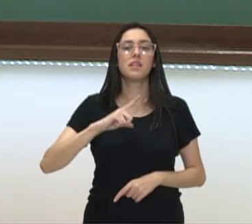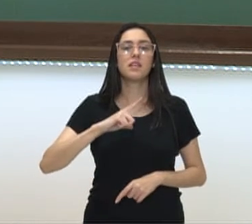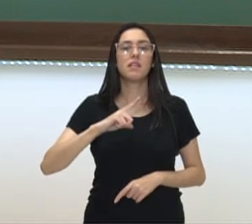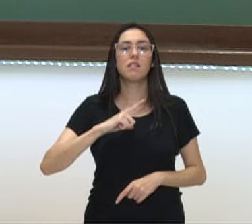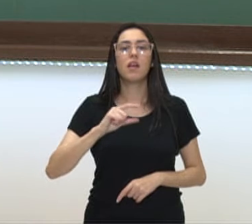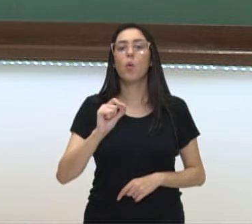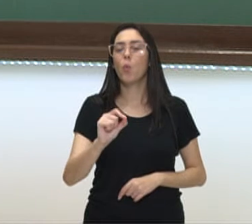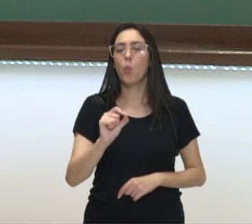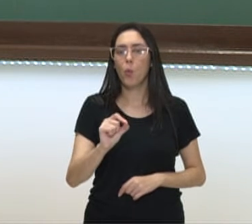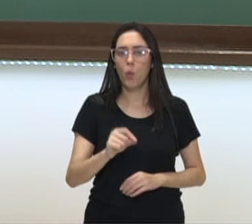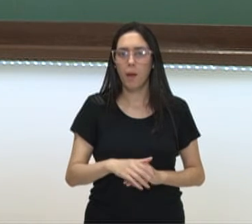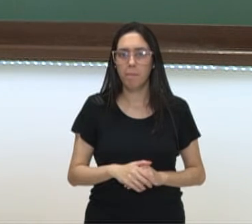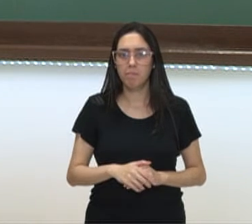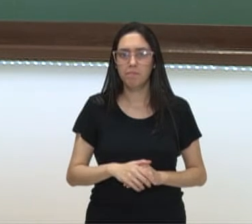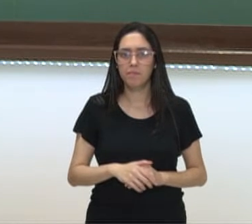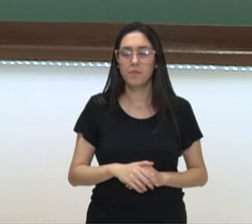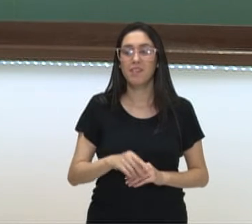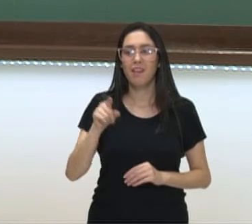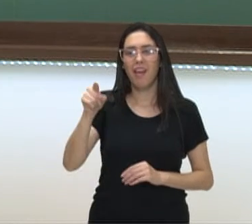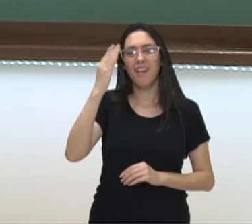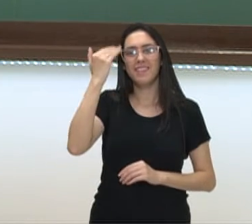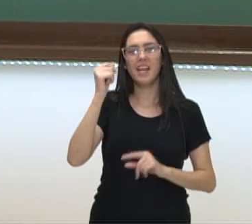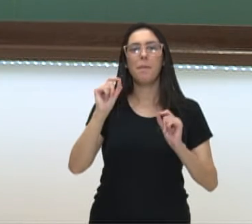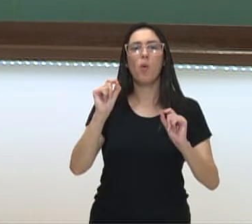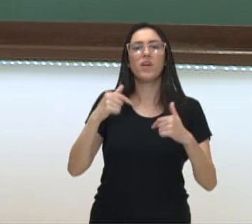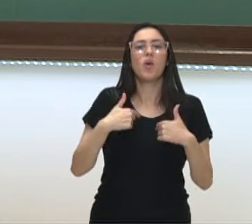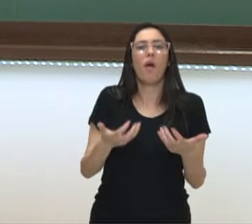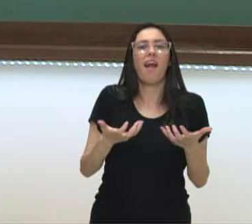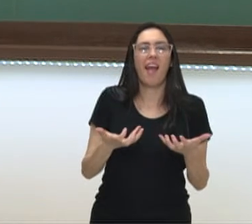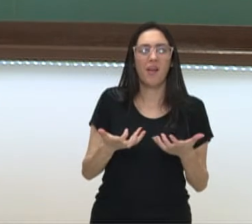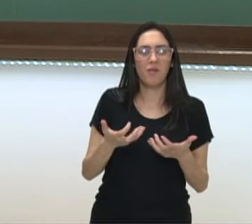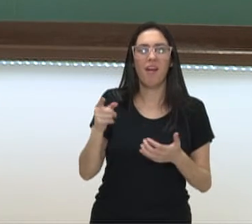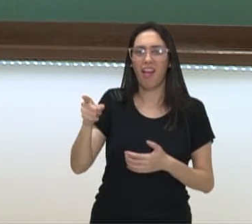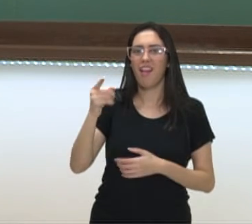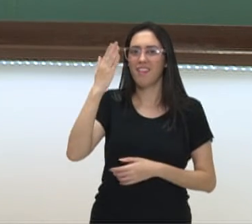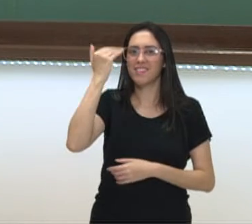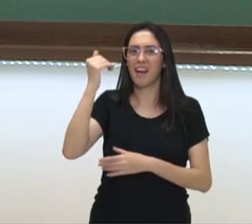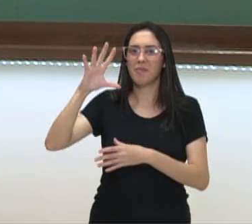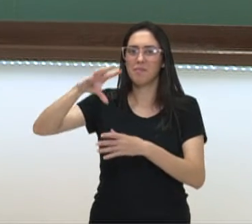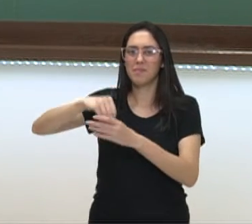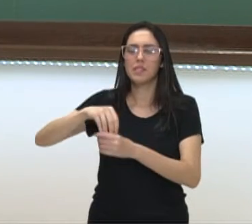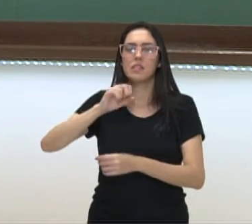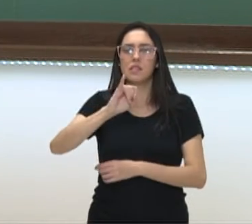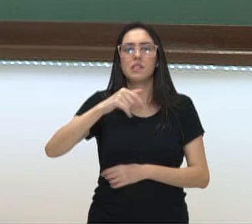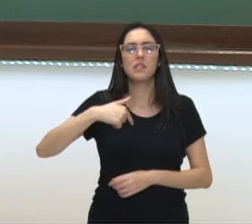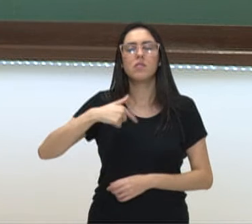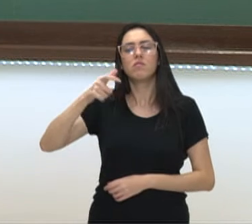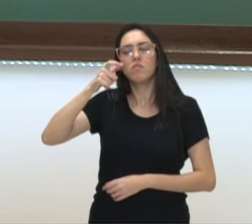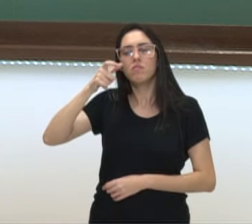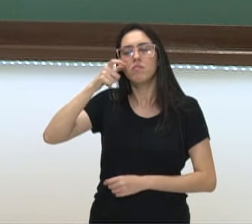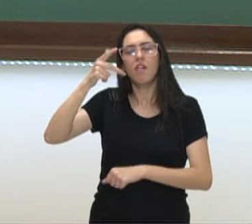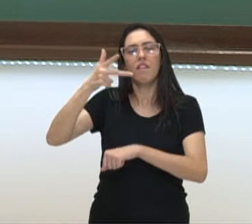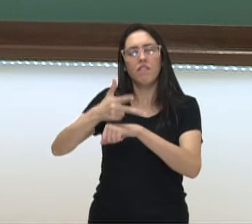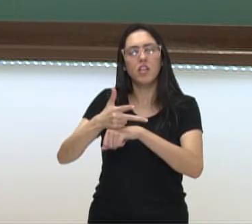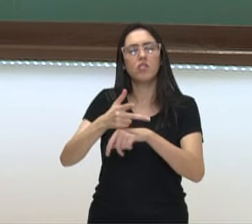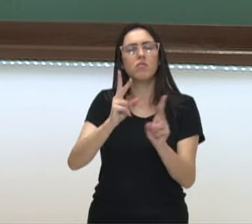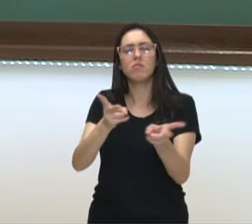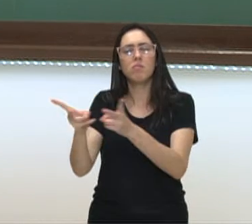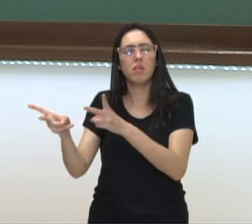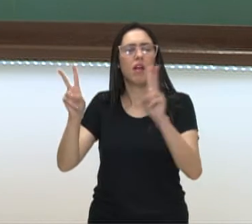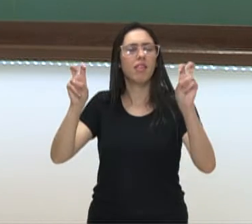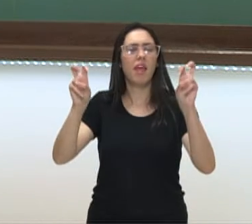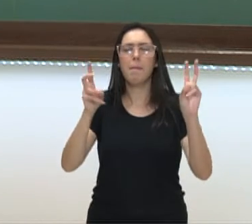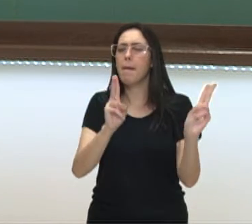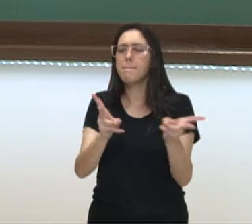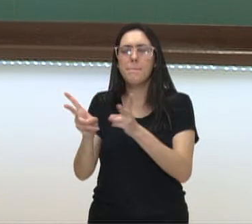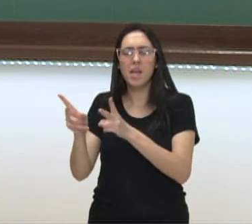uma verificação das suas preferências. Se você assiste determinado tipo de conteúdo de vídeo, com certeza